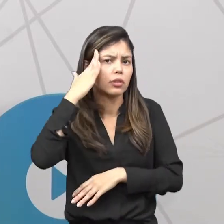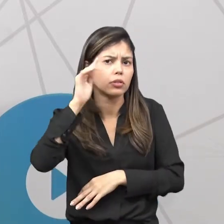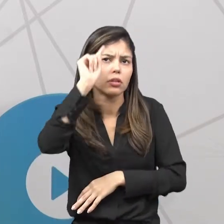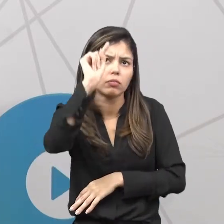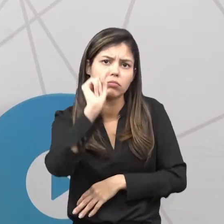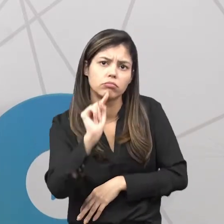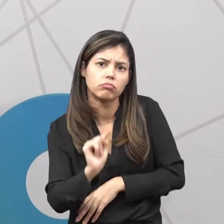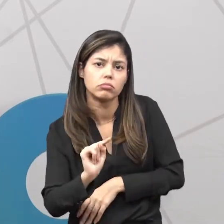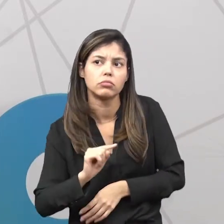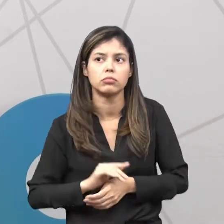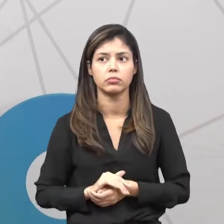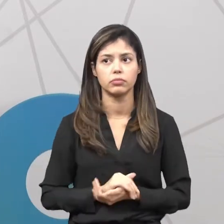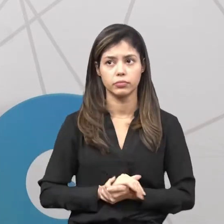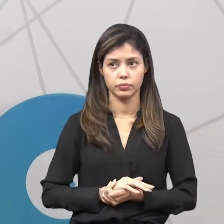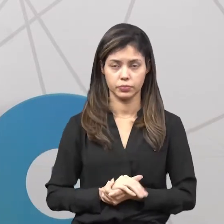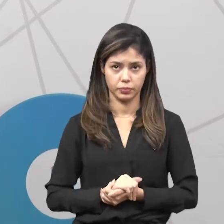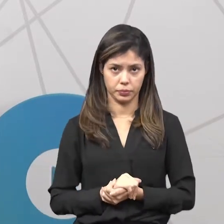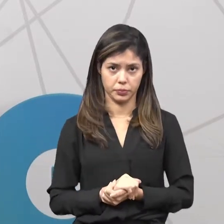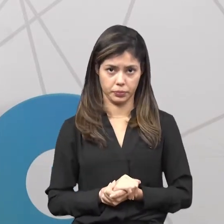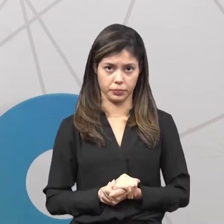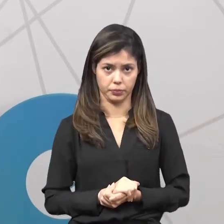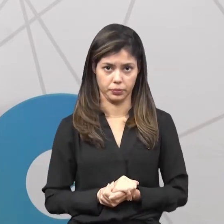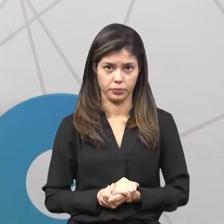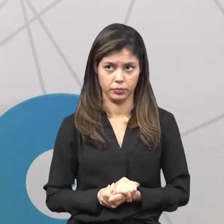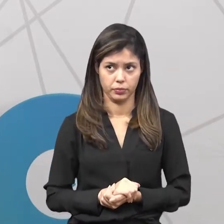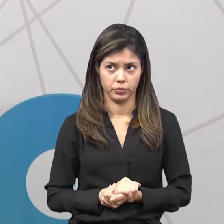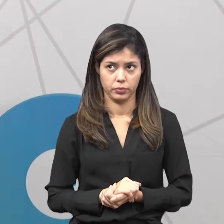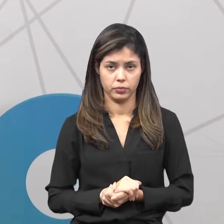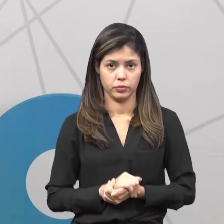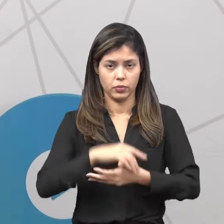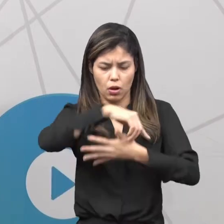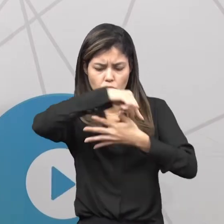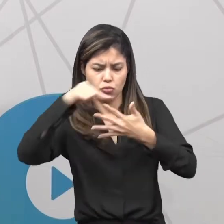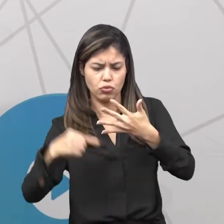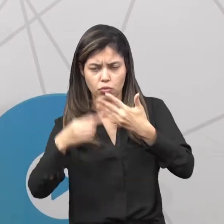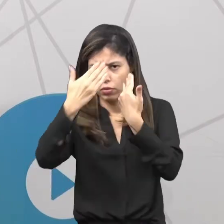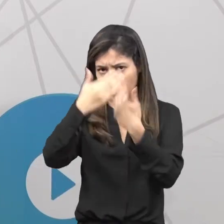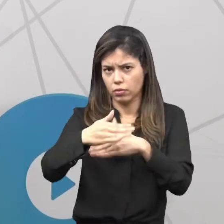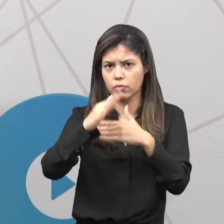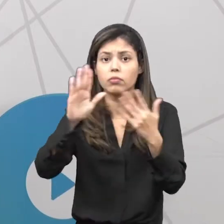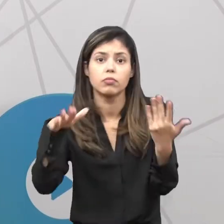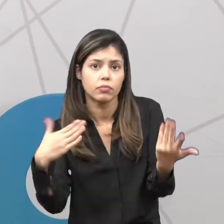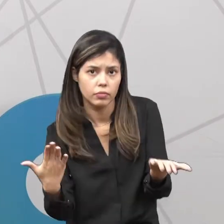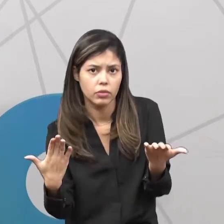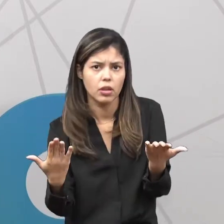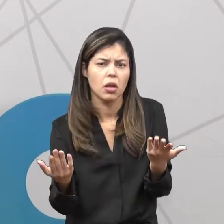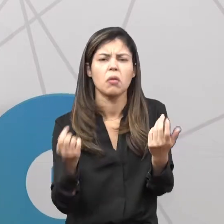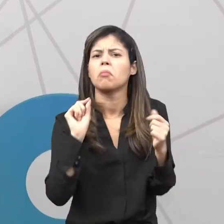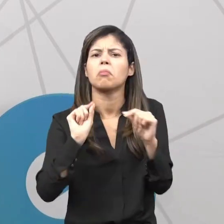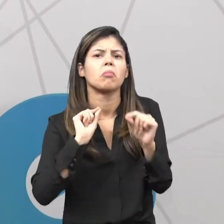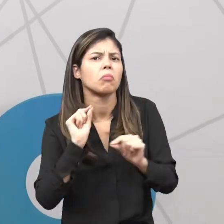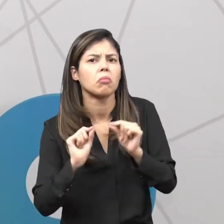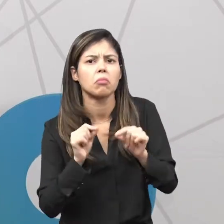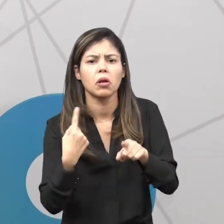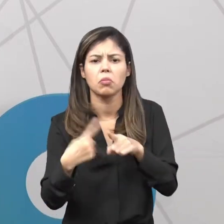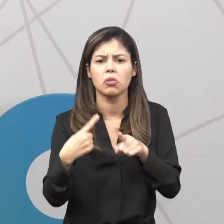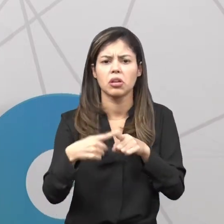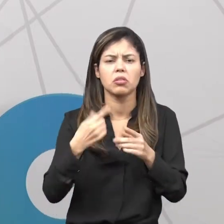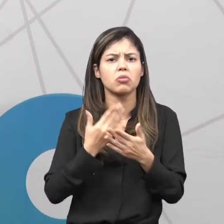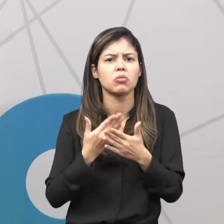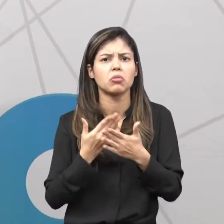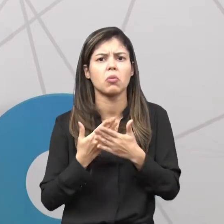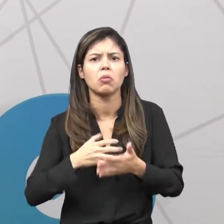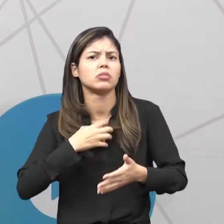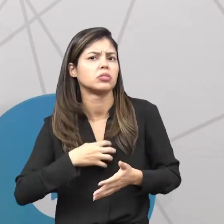isso. Ok? Os tipos de avaliação. E aí você deve estar se perguntando, mas por que eu estou estudando isso?